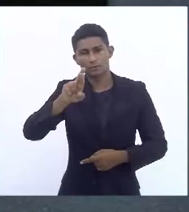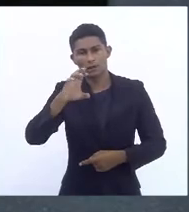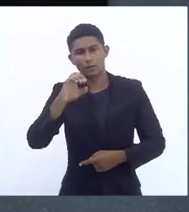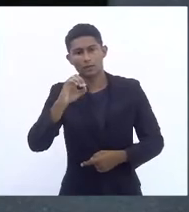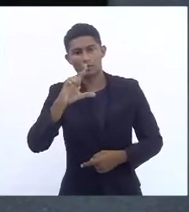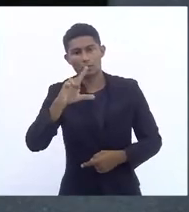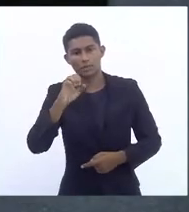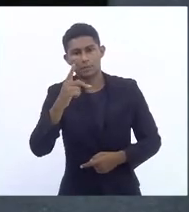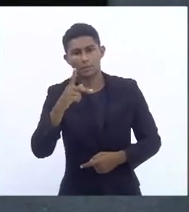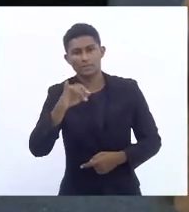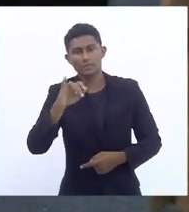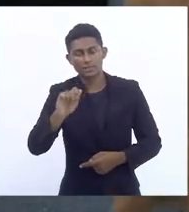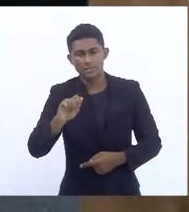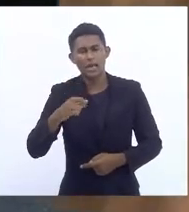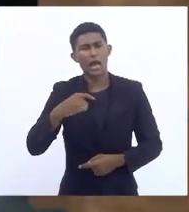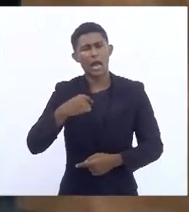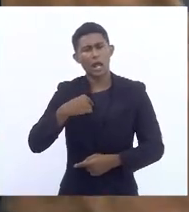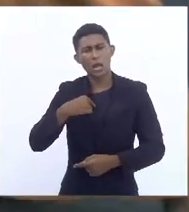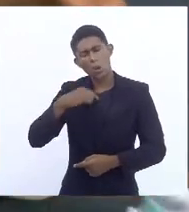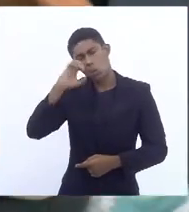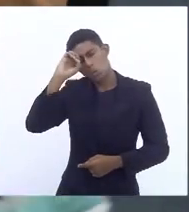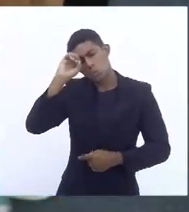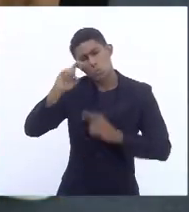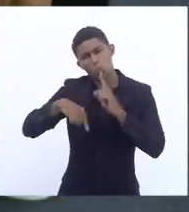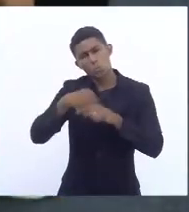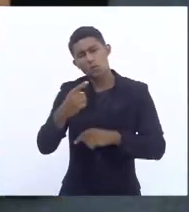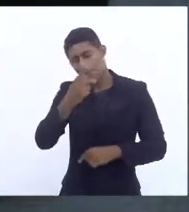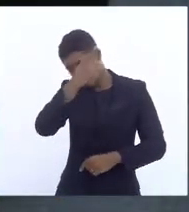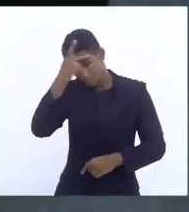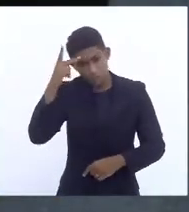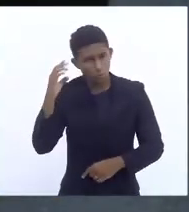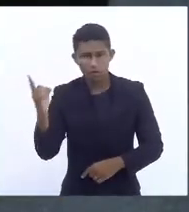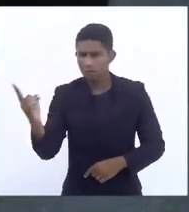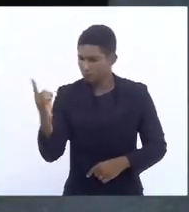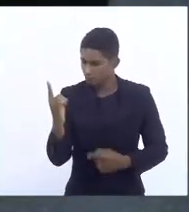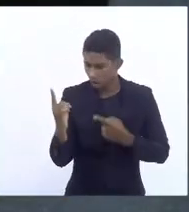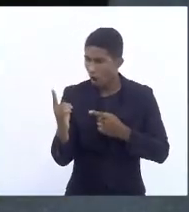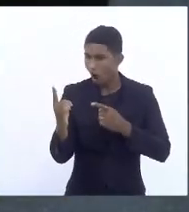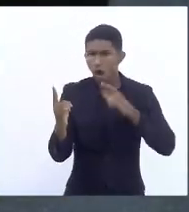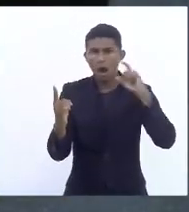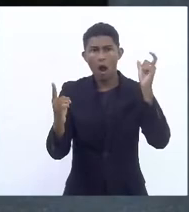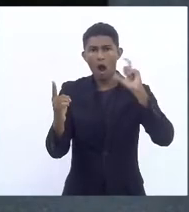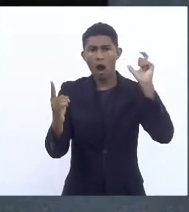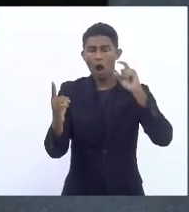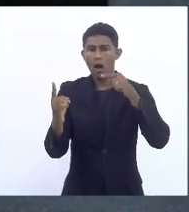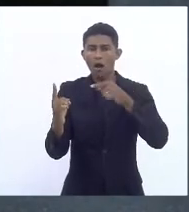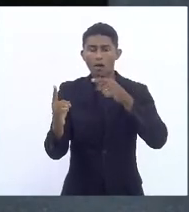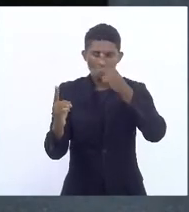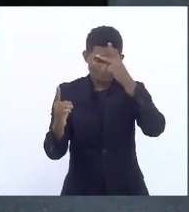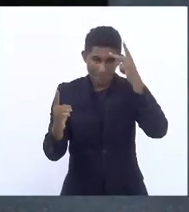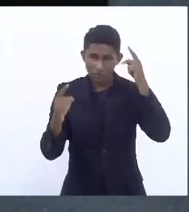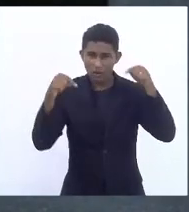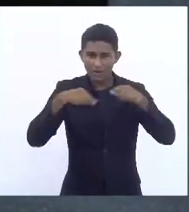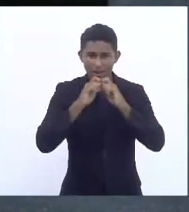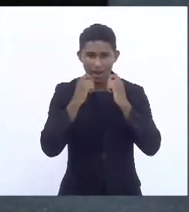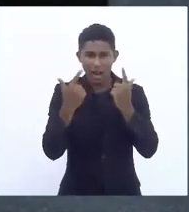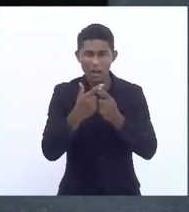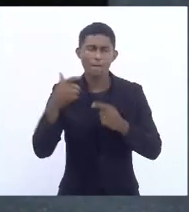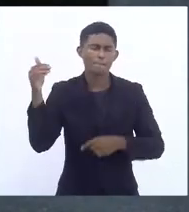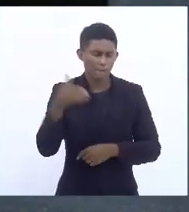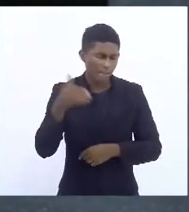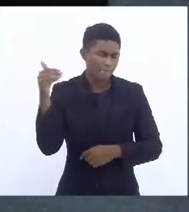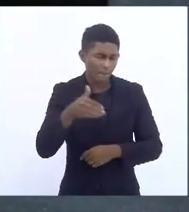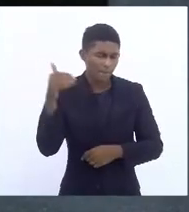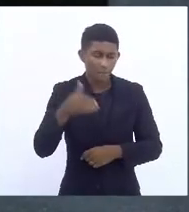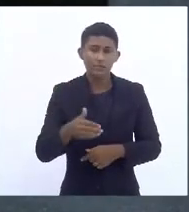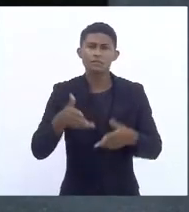muito especial que frequenta essa casa e por várias vezes sofreu aqui o problema, né,